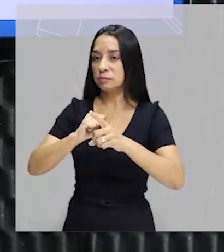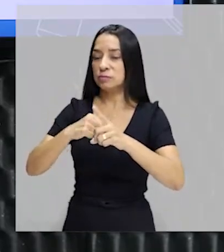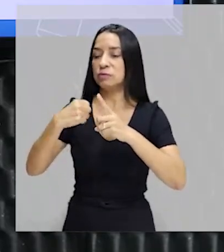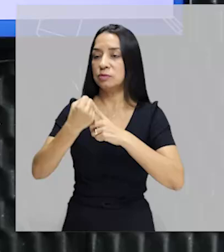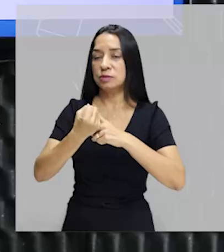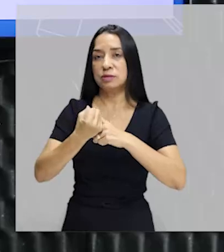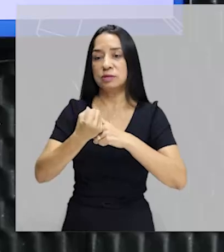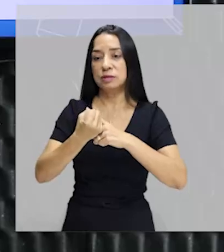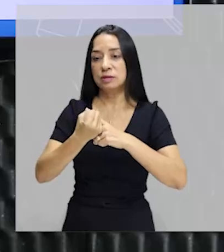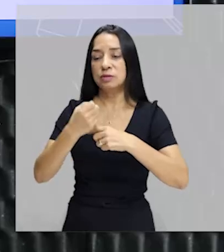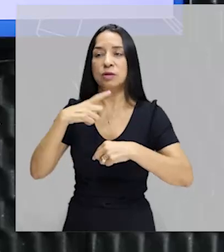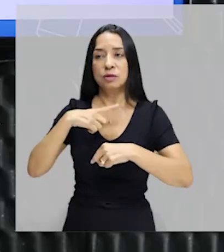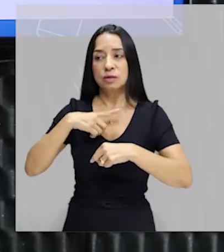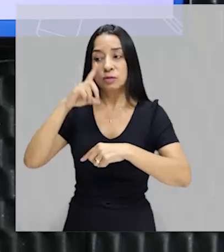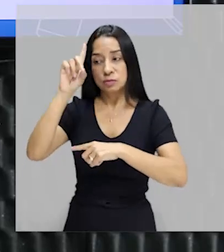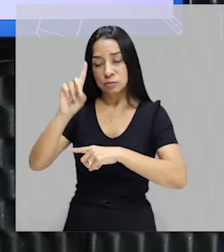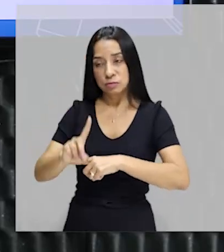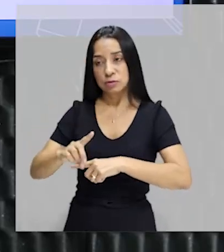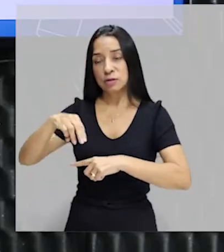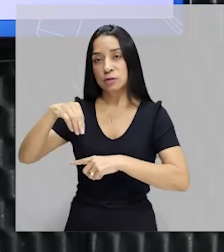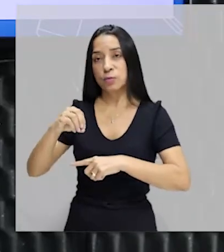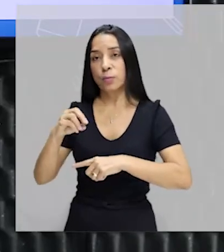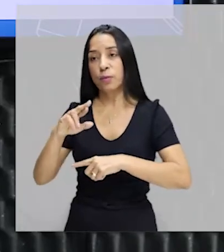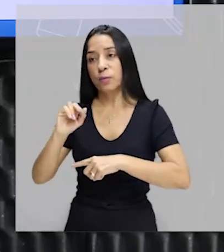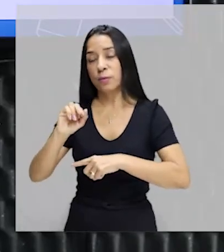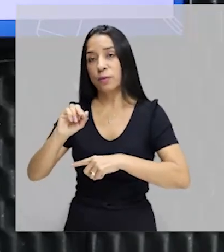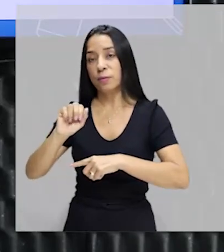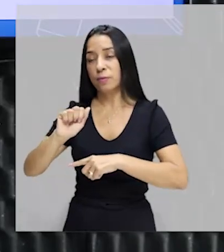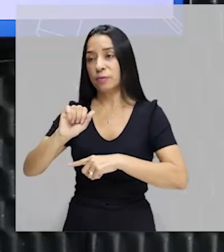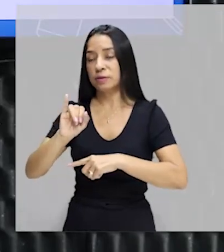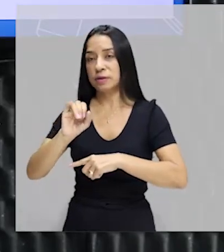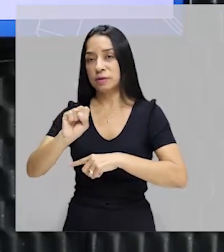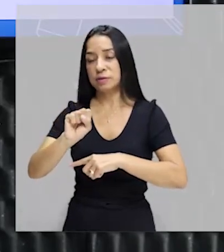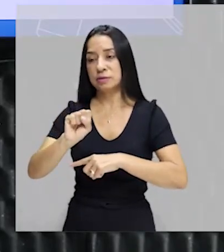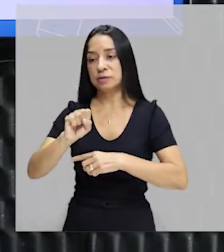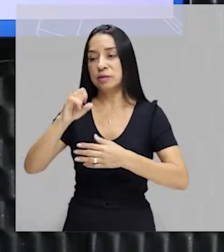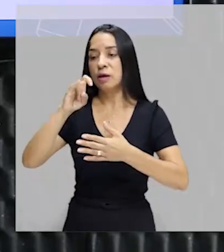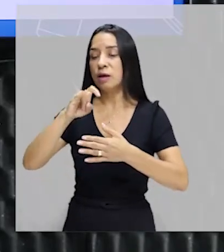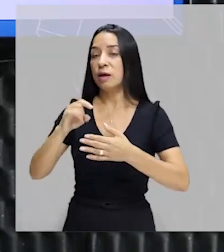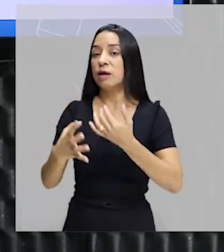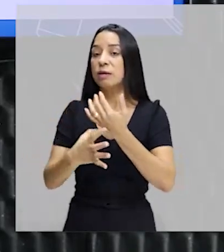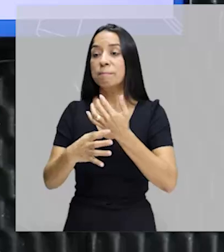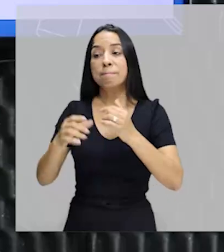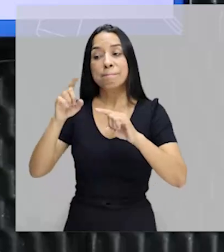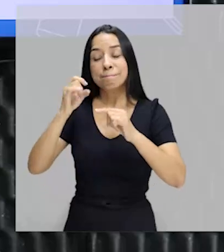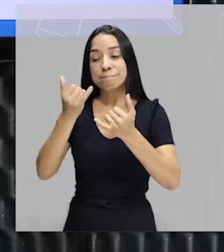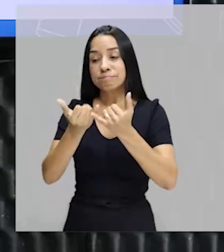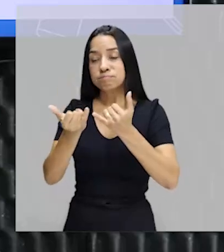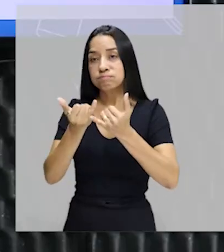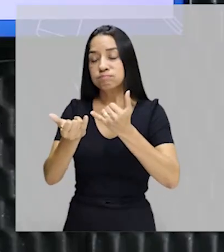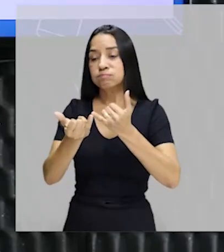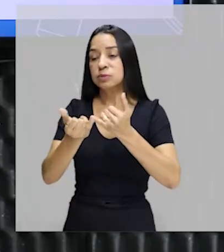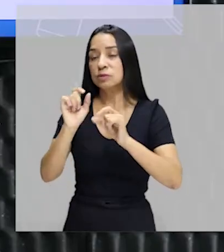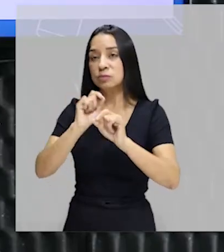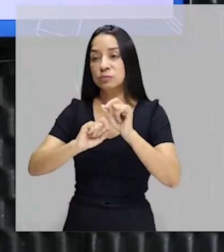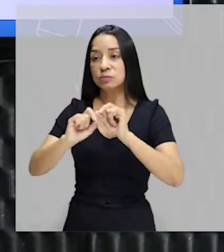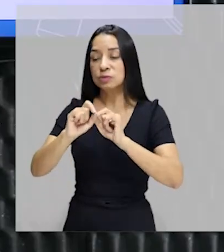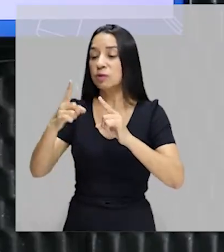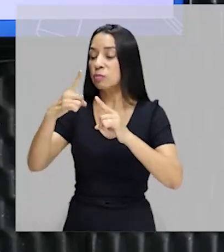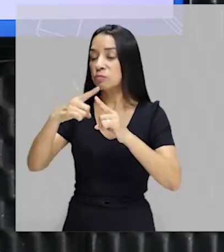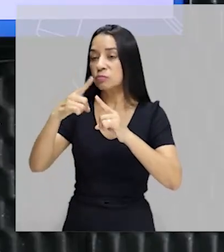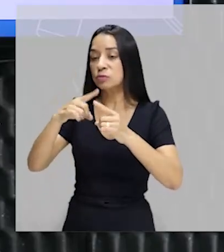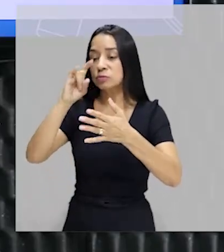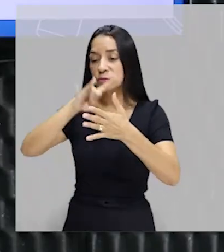de orgulho, né? Uma espécie de um documento de liberdade nas sociedades atuais. Mas é